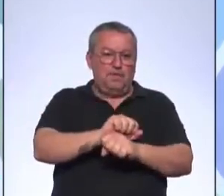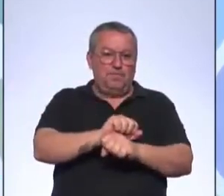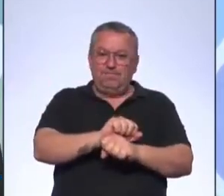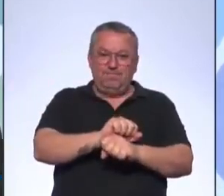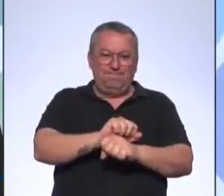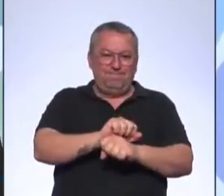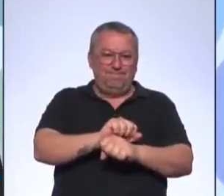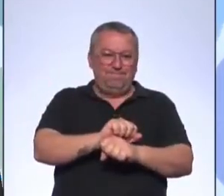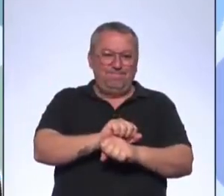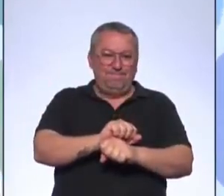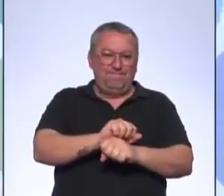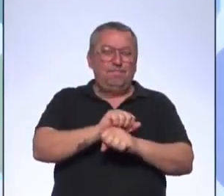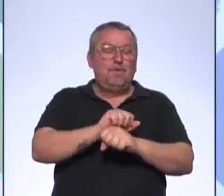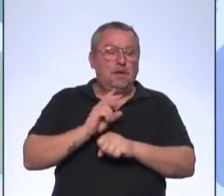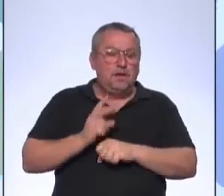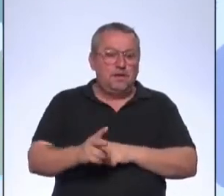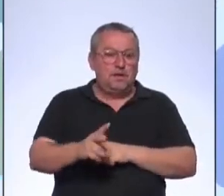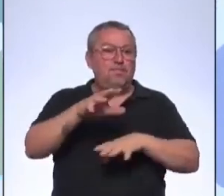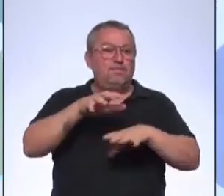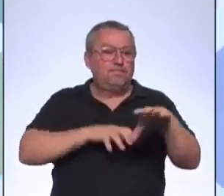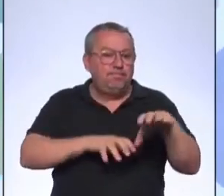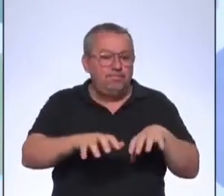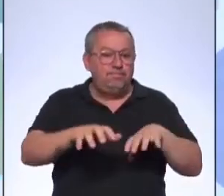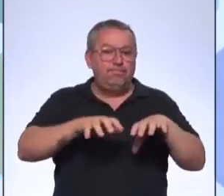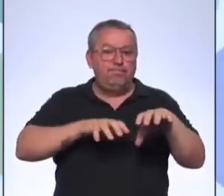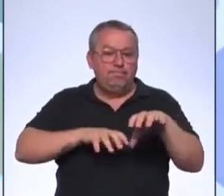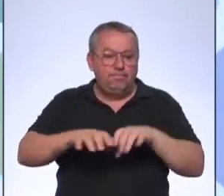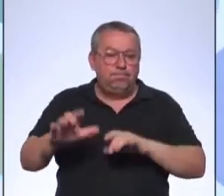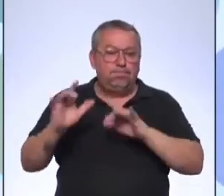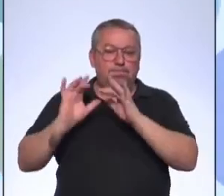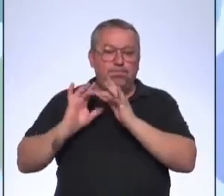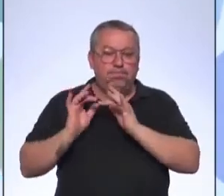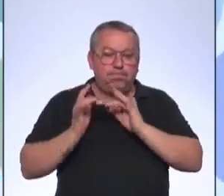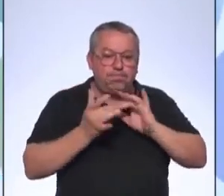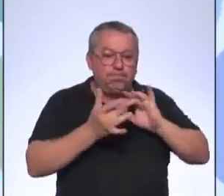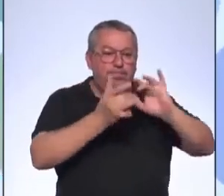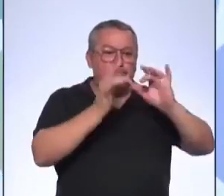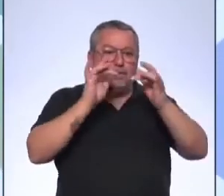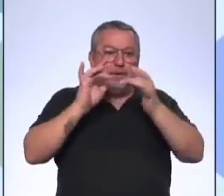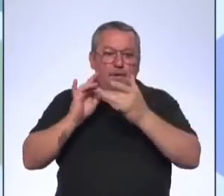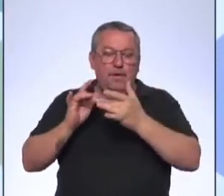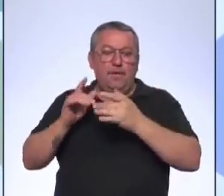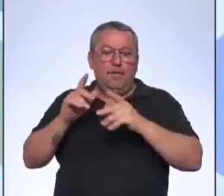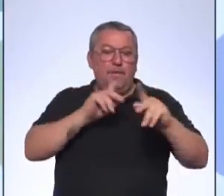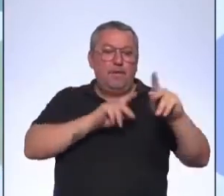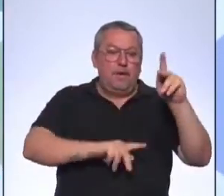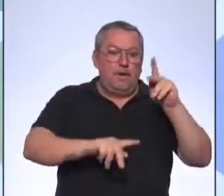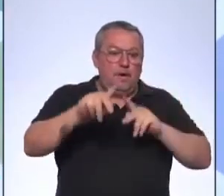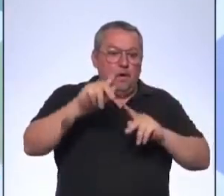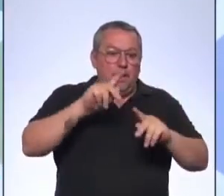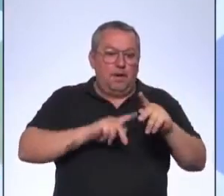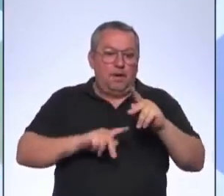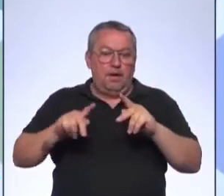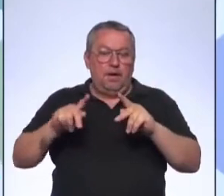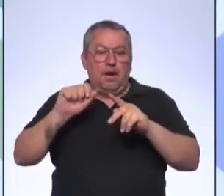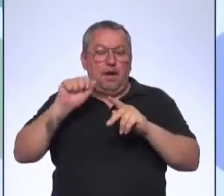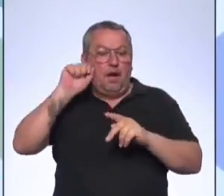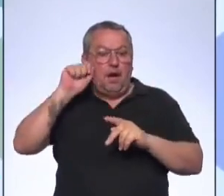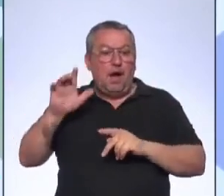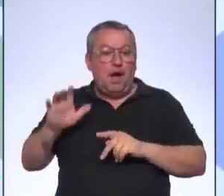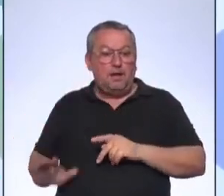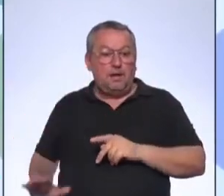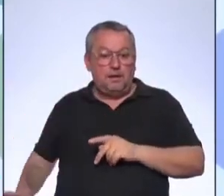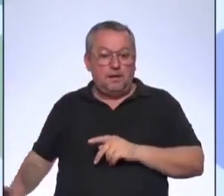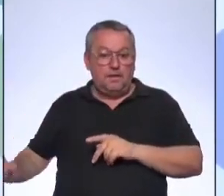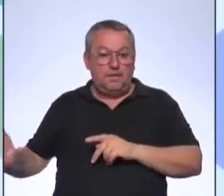seja, eles mantinham uma intensa relação comercial com povos da Ásia, com